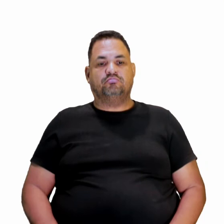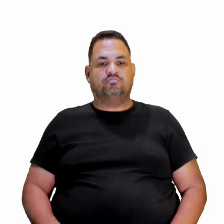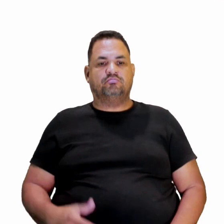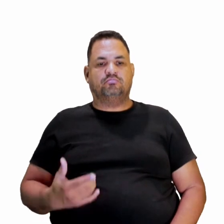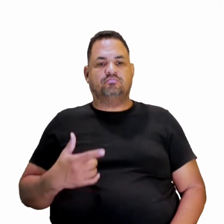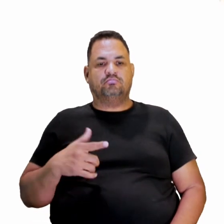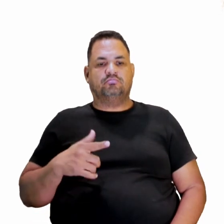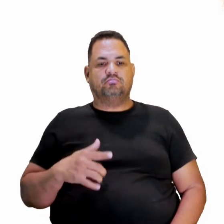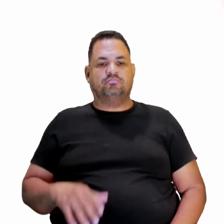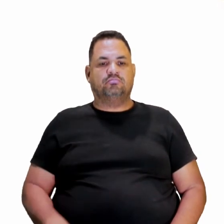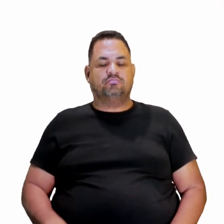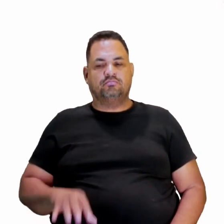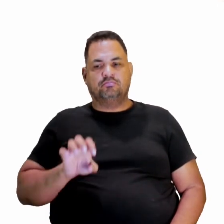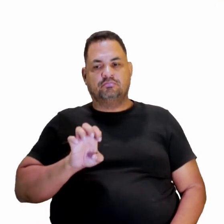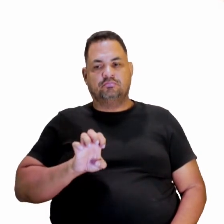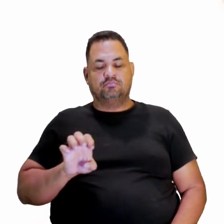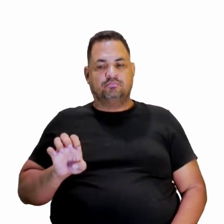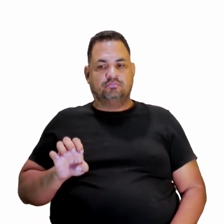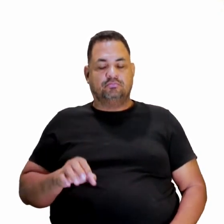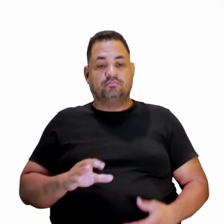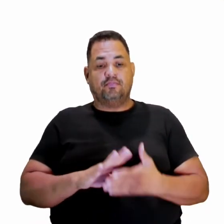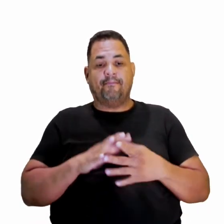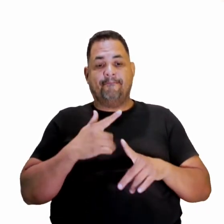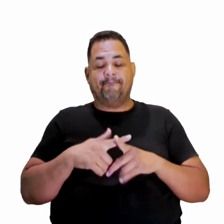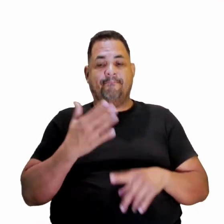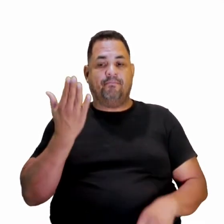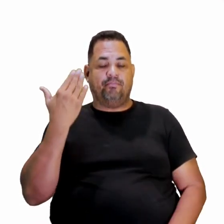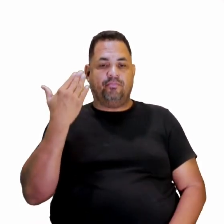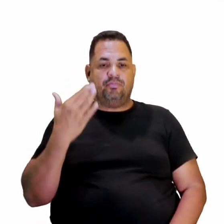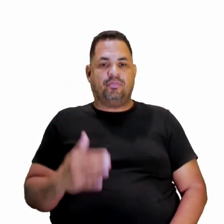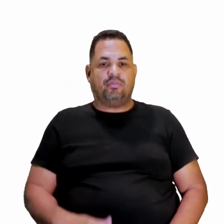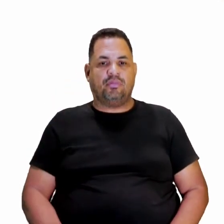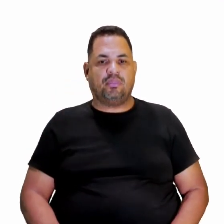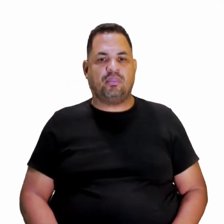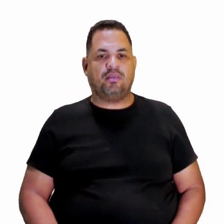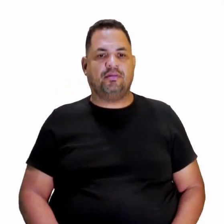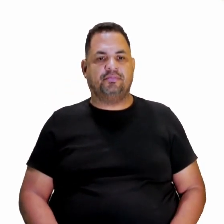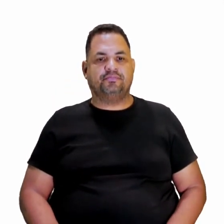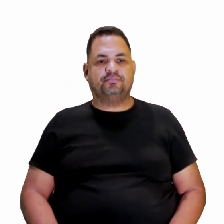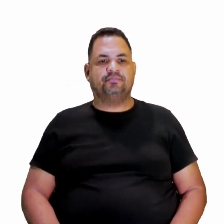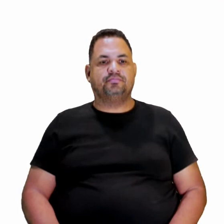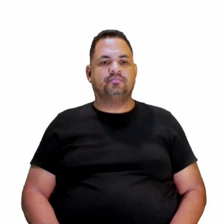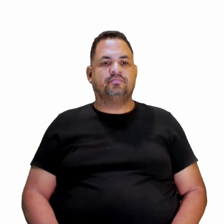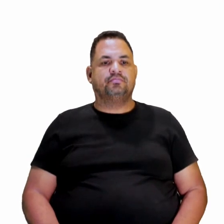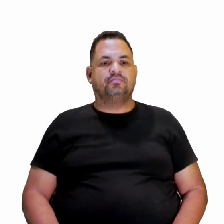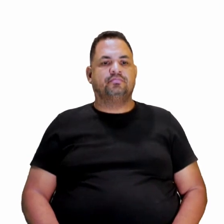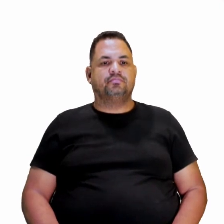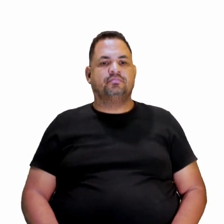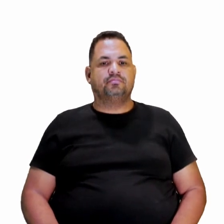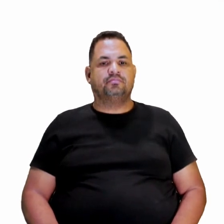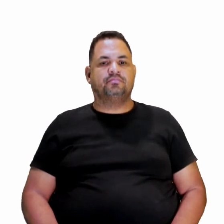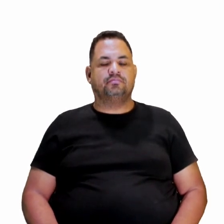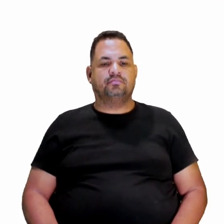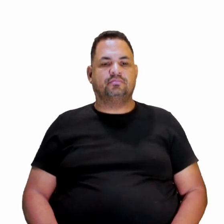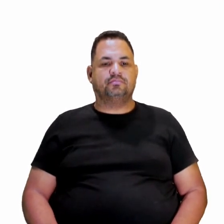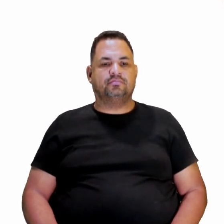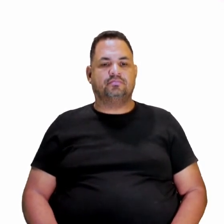dois vezes aqui, porque o passado dele é assim, aí eu falo met, tá? Eu li assim de relance, é meet.